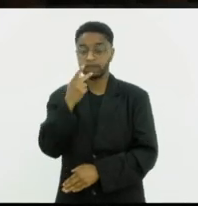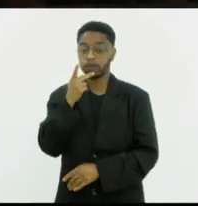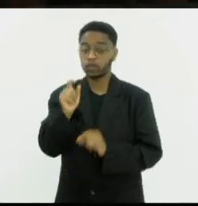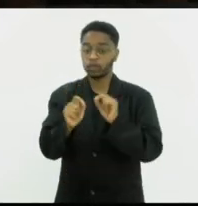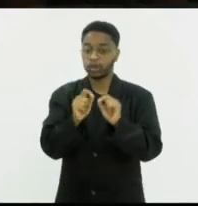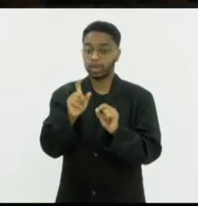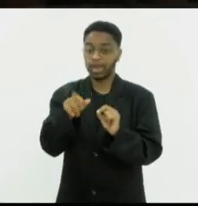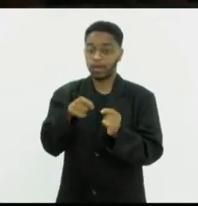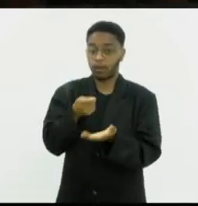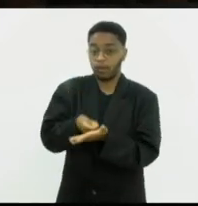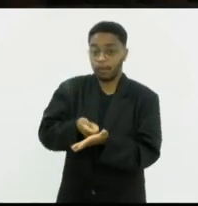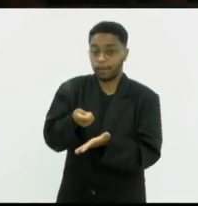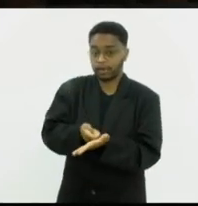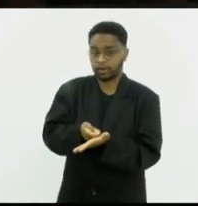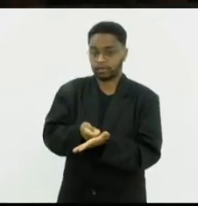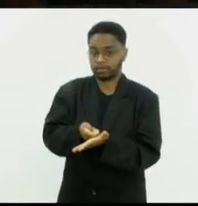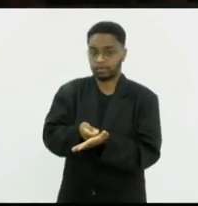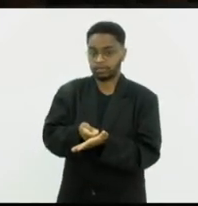obrigada a pagar